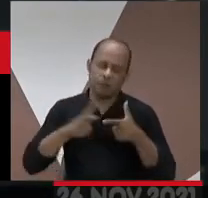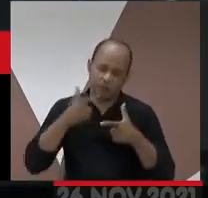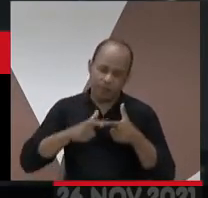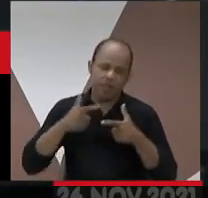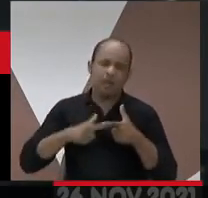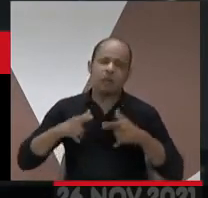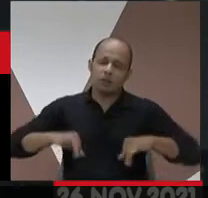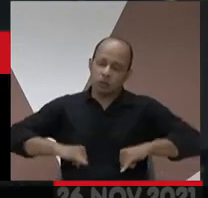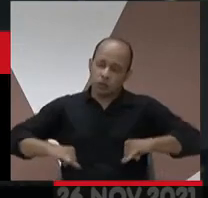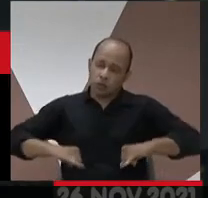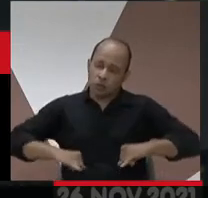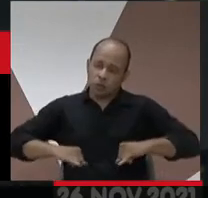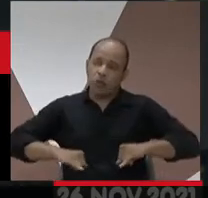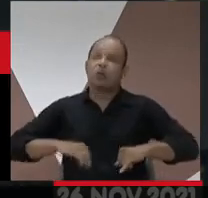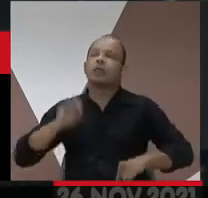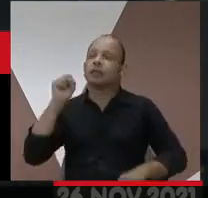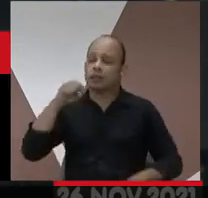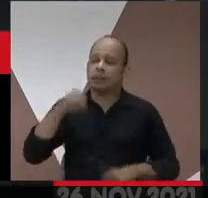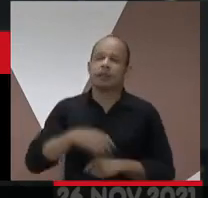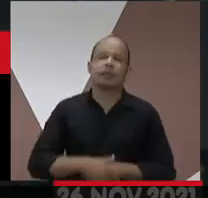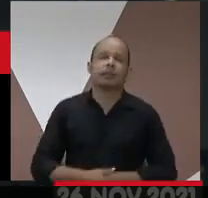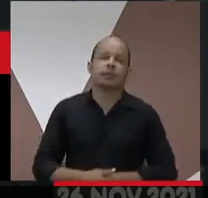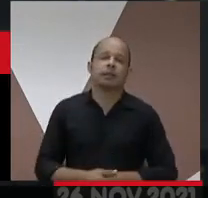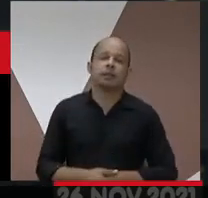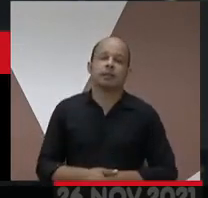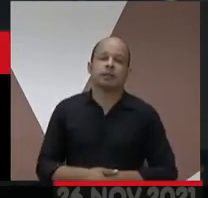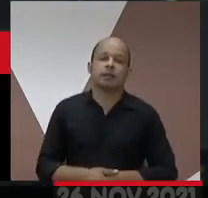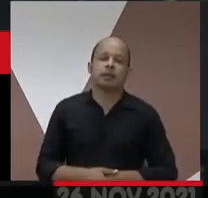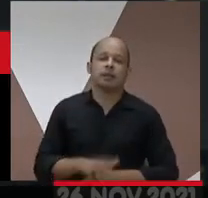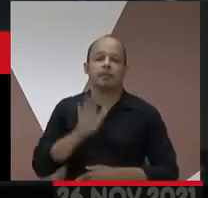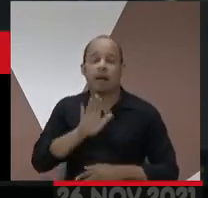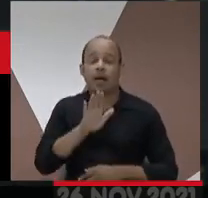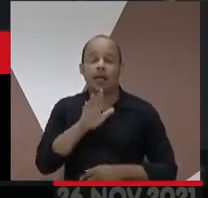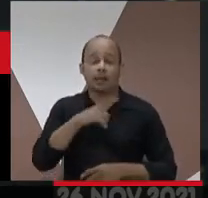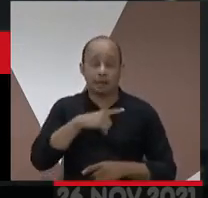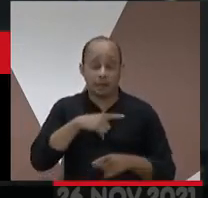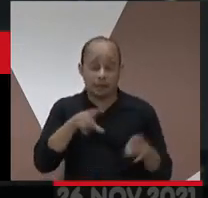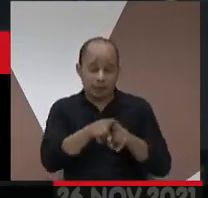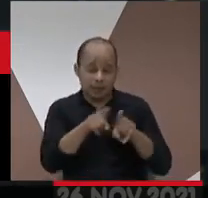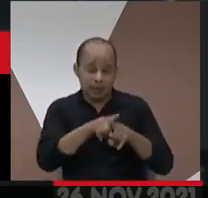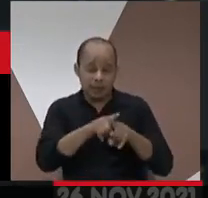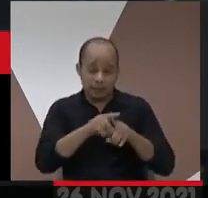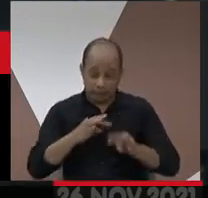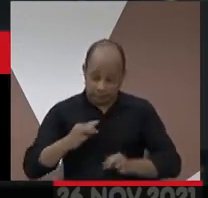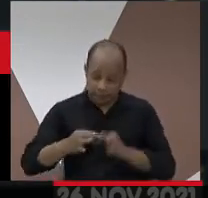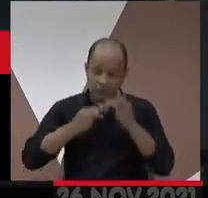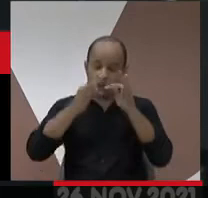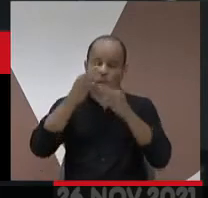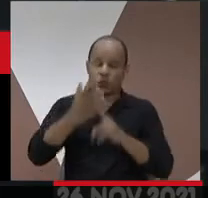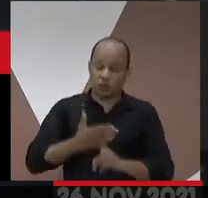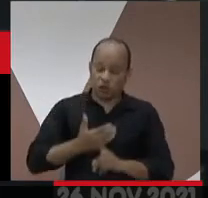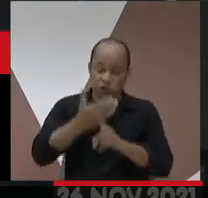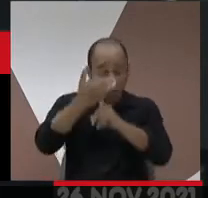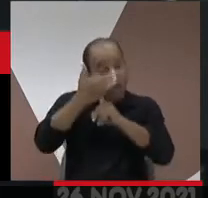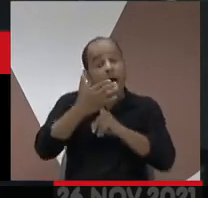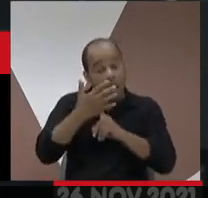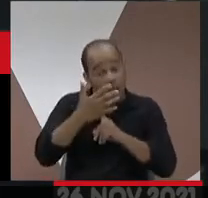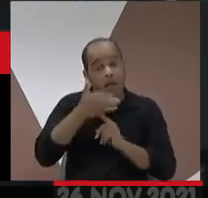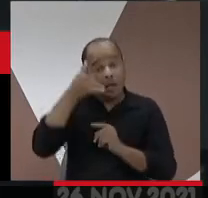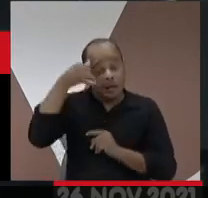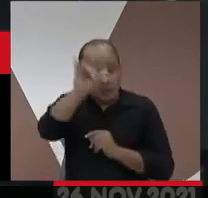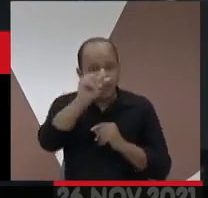tem toda uma tecnologia para minorá-la e não gerar impacto nela, não espantar a fauna, não